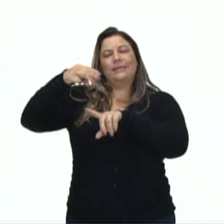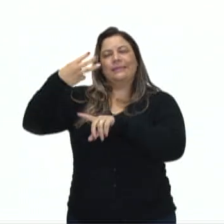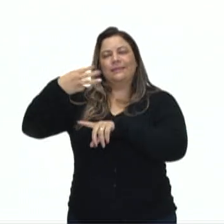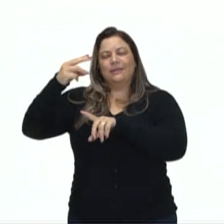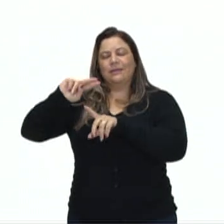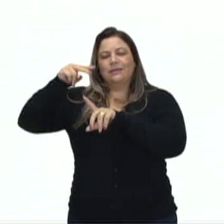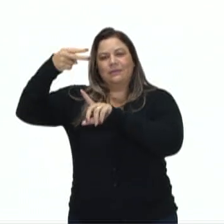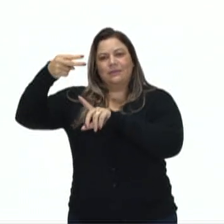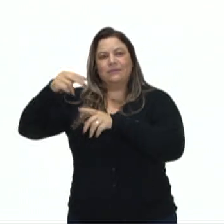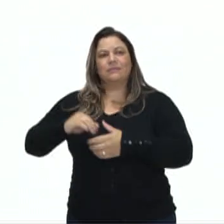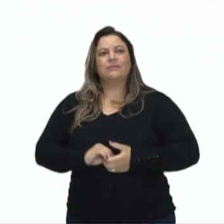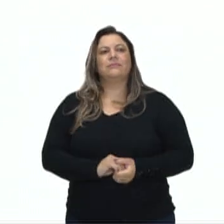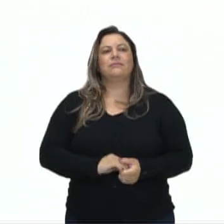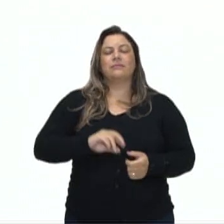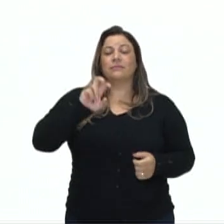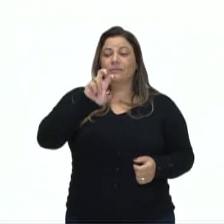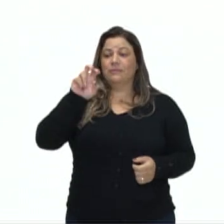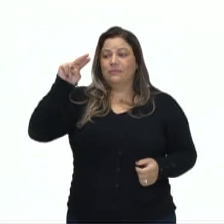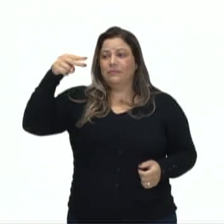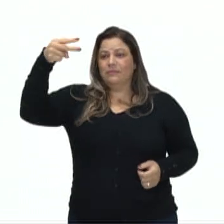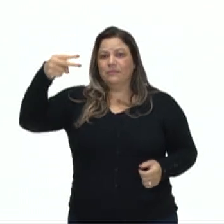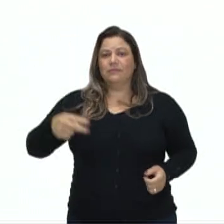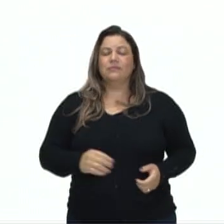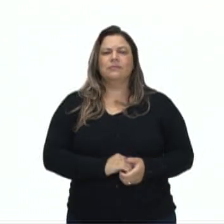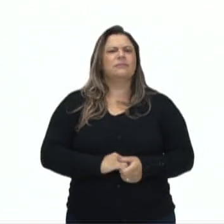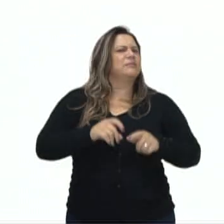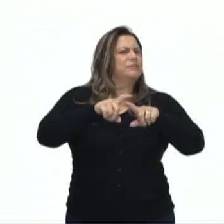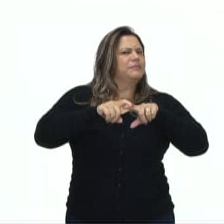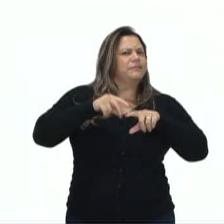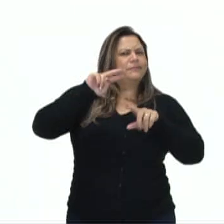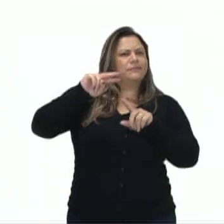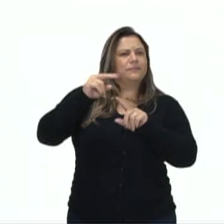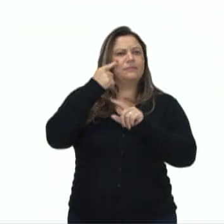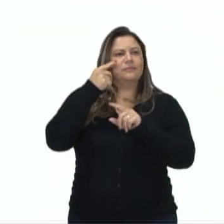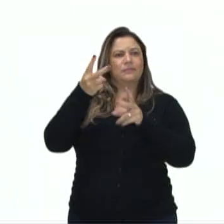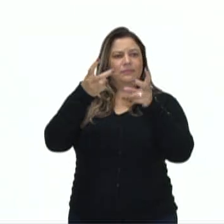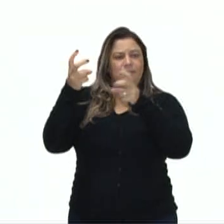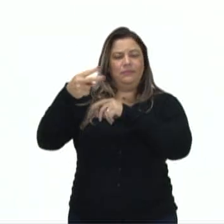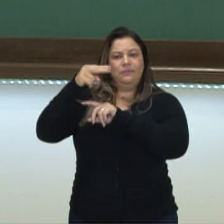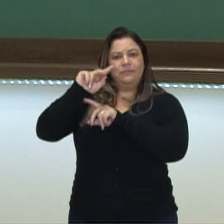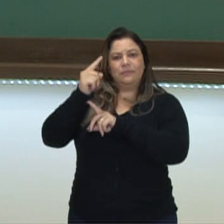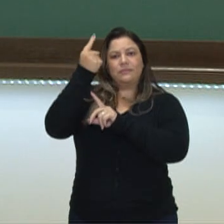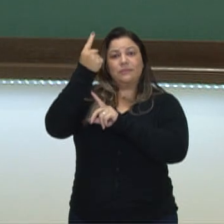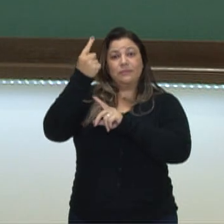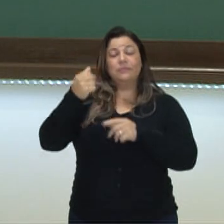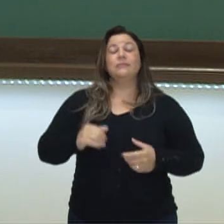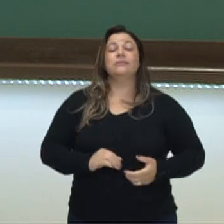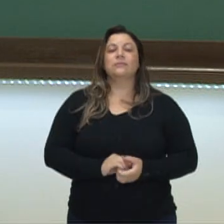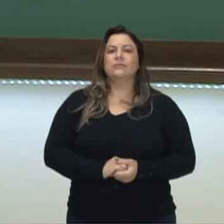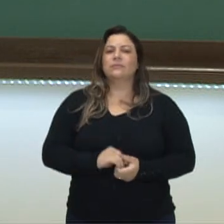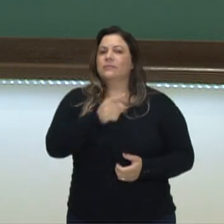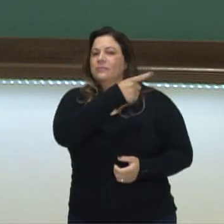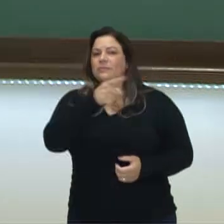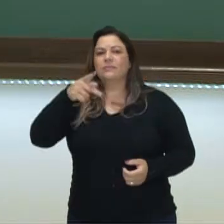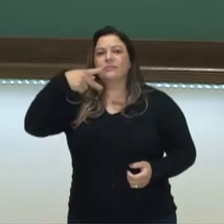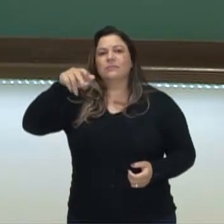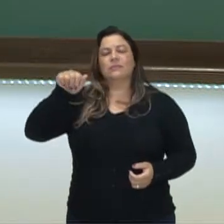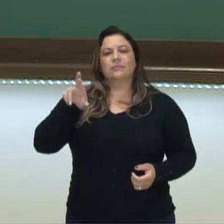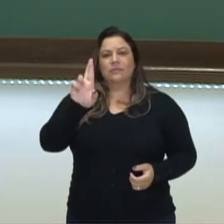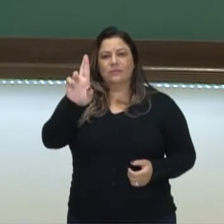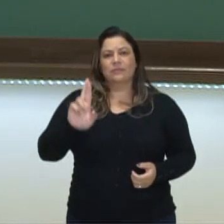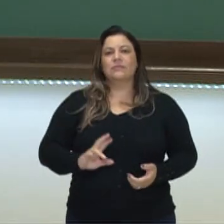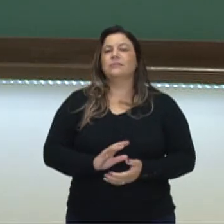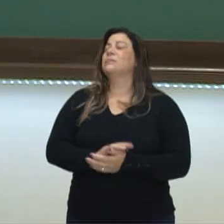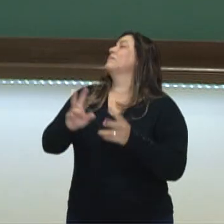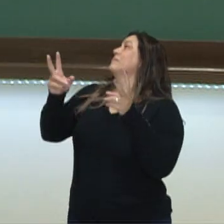quadrado. Por causa desse 2 elevado a 1, você não vai ter um quadrado perfeito, porque um dos expoentes não é par. Tá? Então olha lá para a